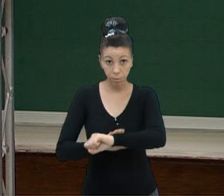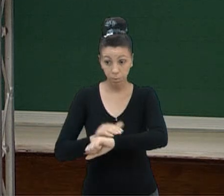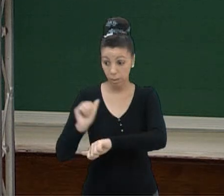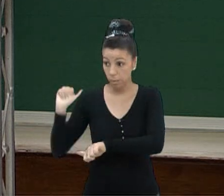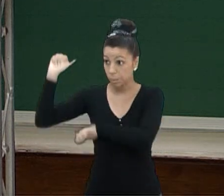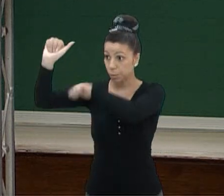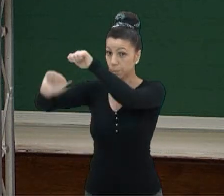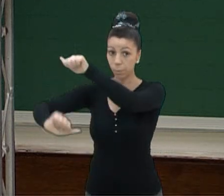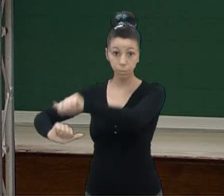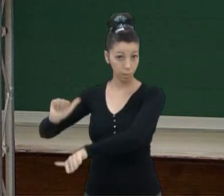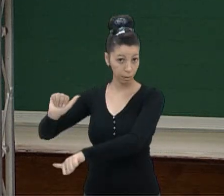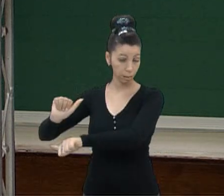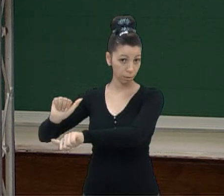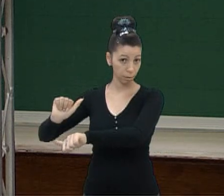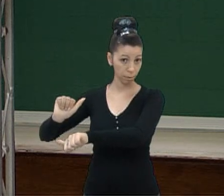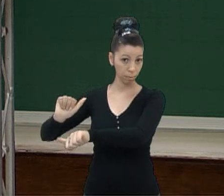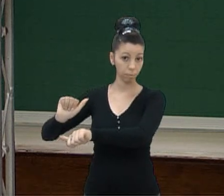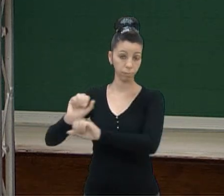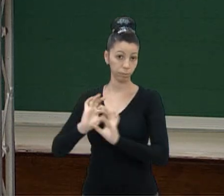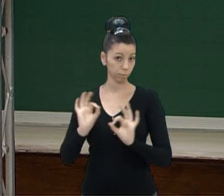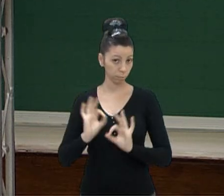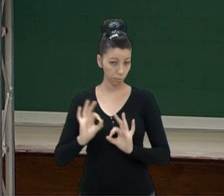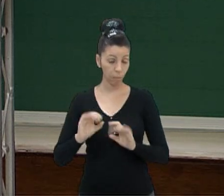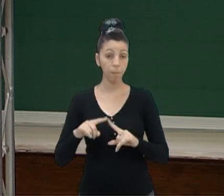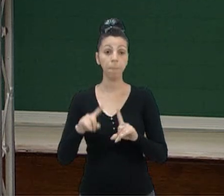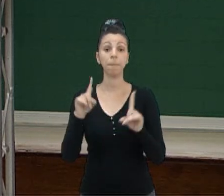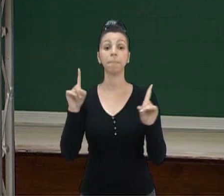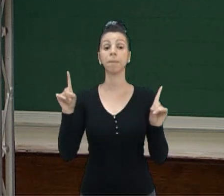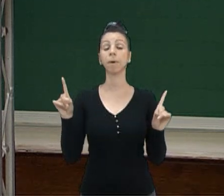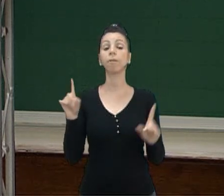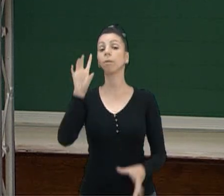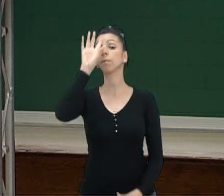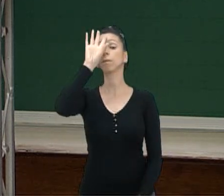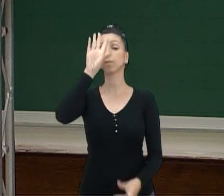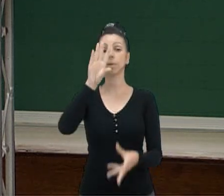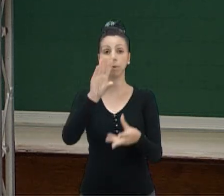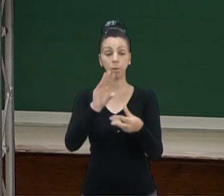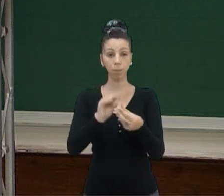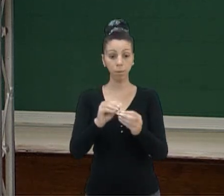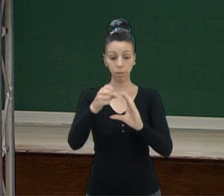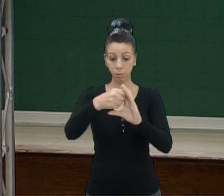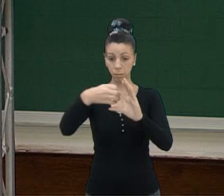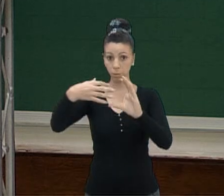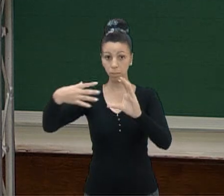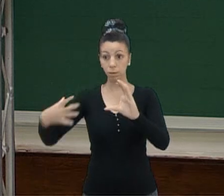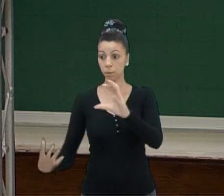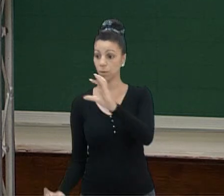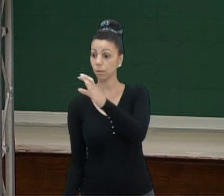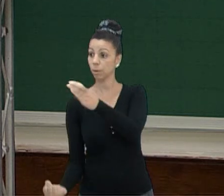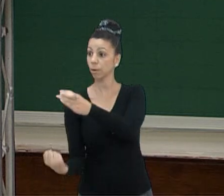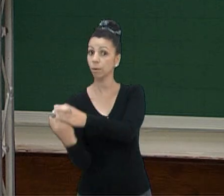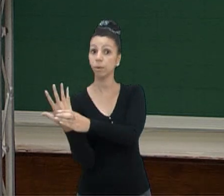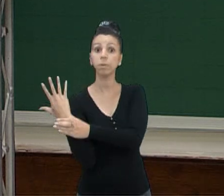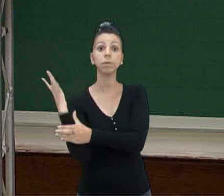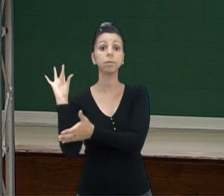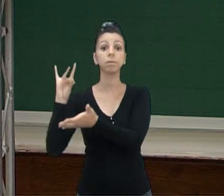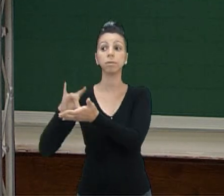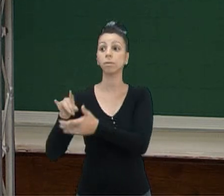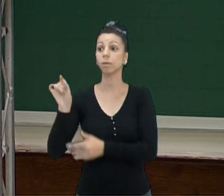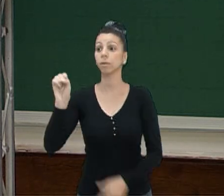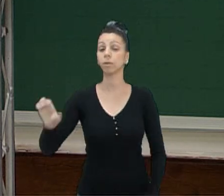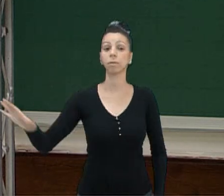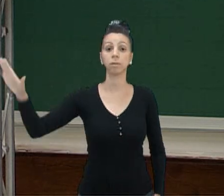espaço geográfico a partir das atividades antrópicas, mas vamos entender as características originais desse continente em